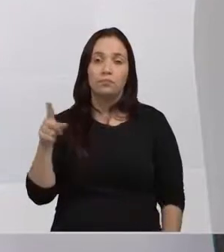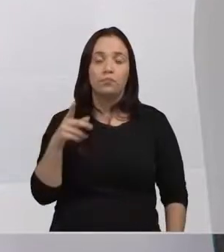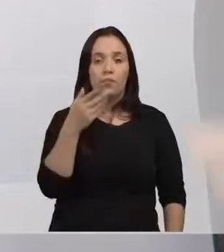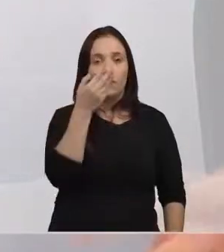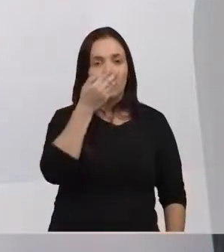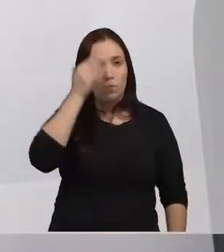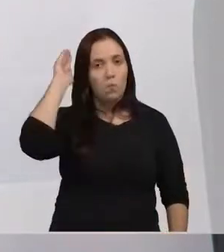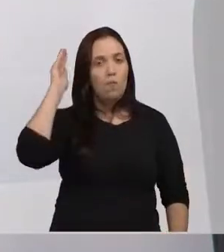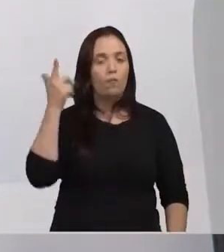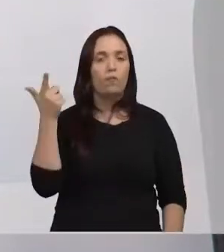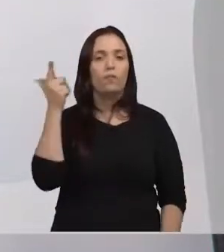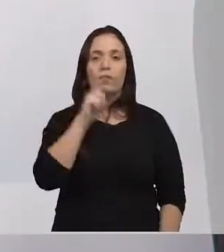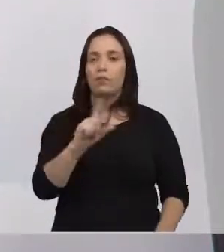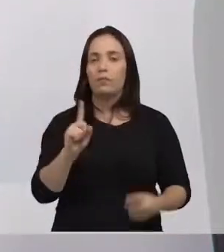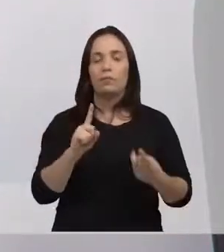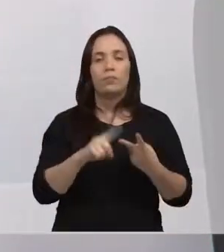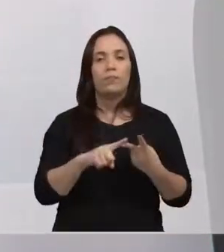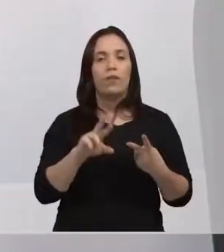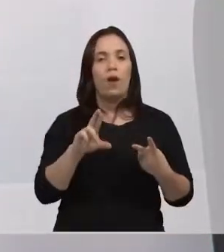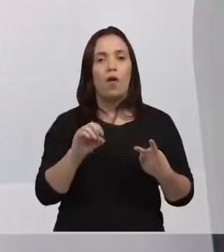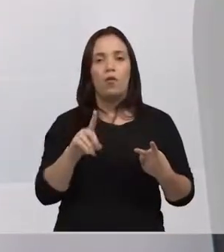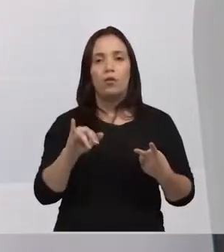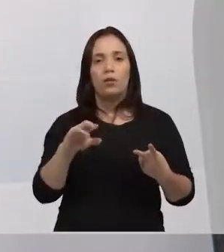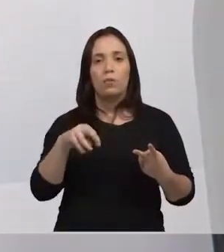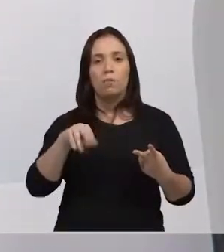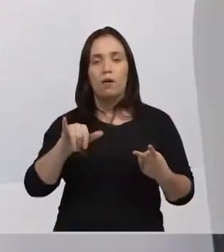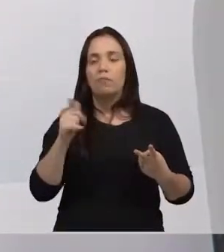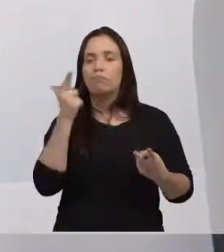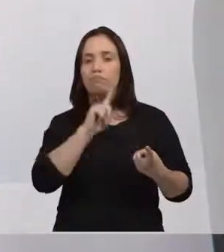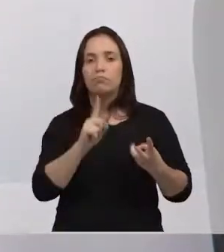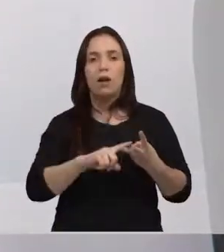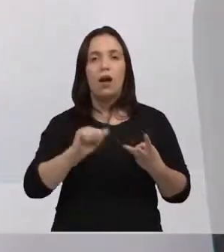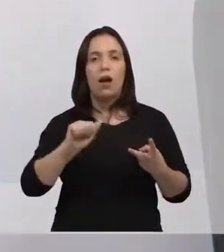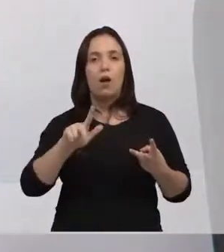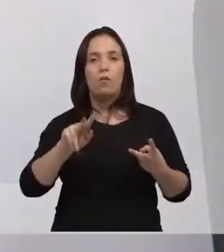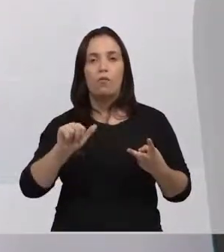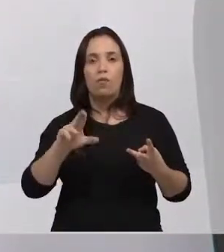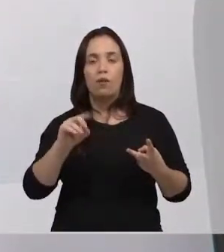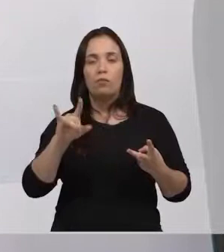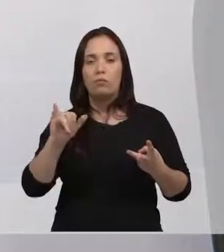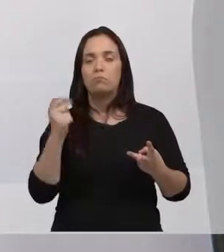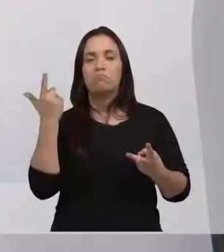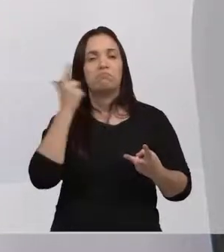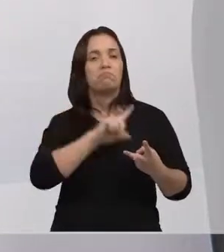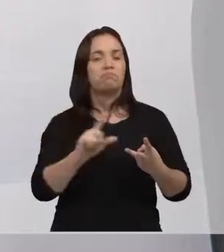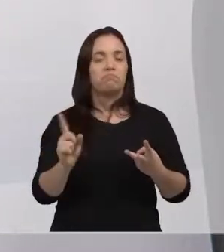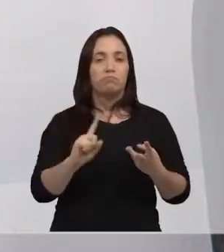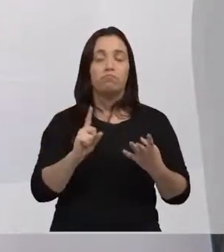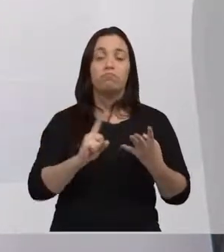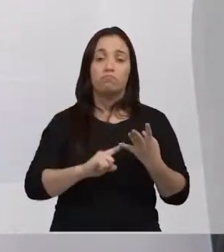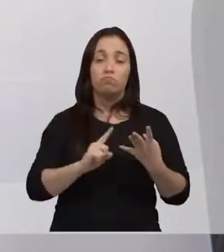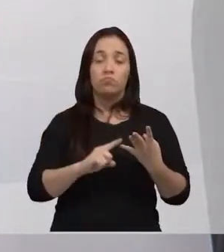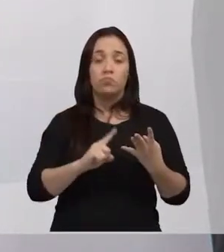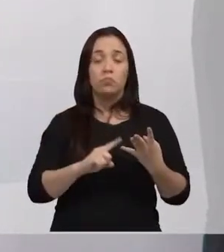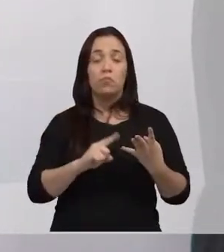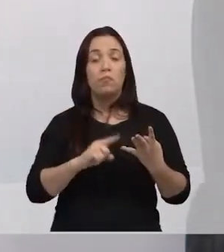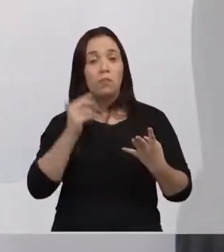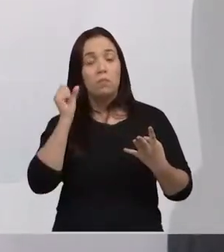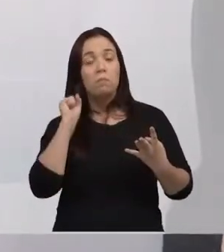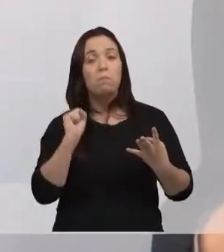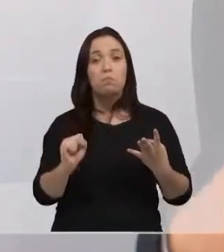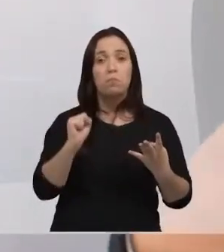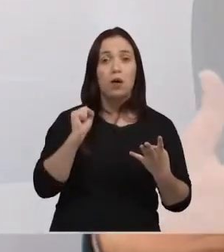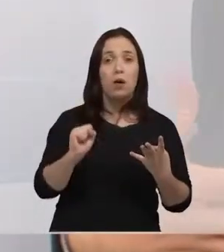não decolou, Rodrigo Maia não decolou, Álvaro Dias não decolou, e o candidato que teoricamente seria